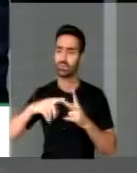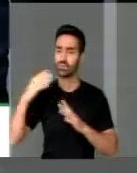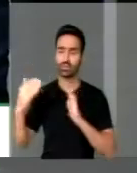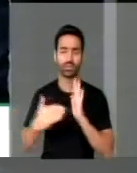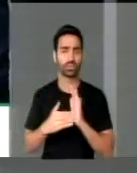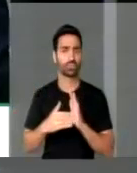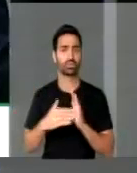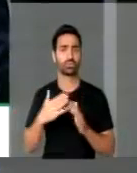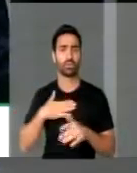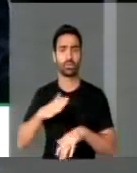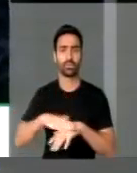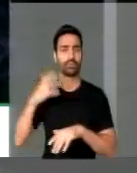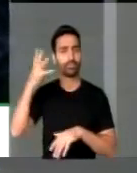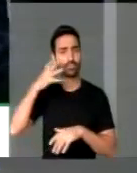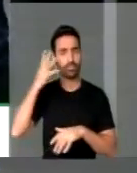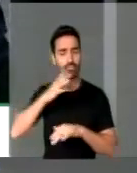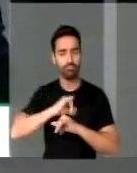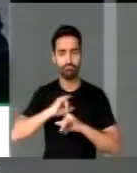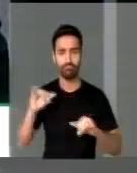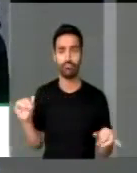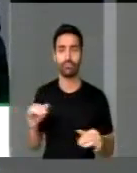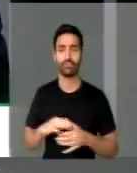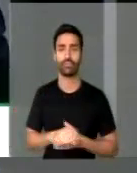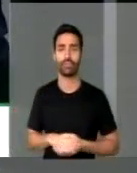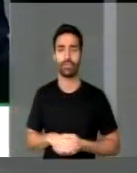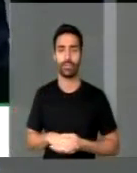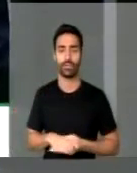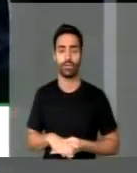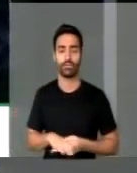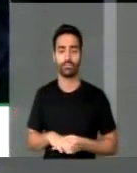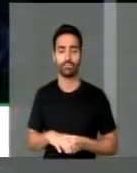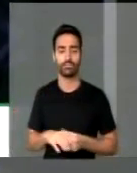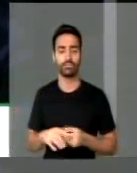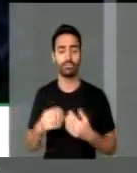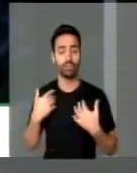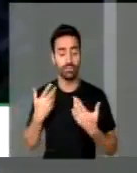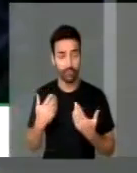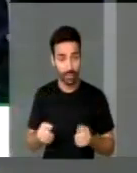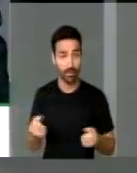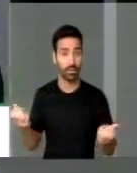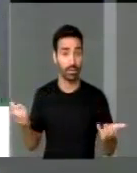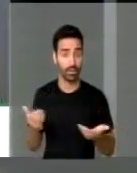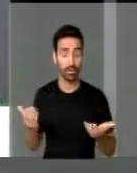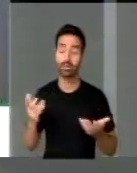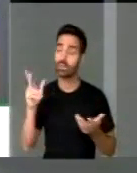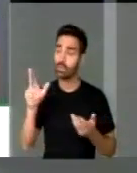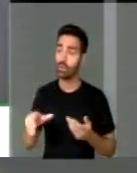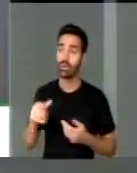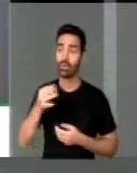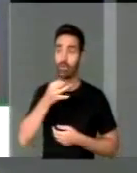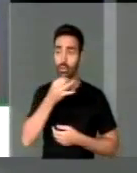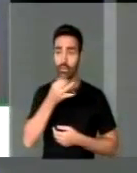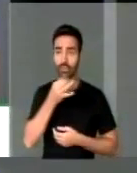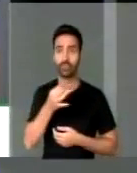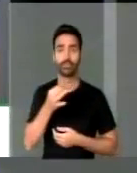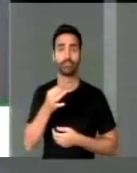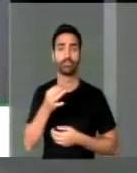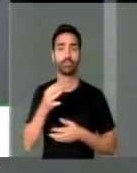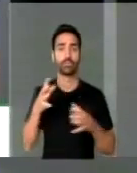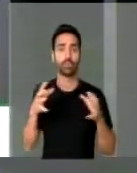nosso discurso e, acima de tudo, que nós façamos a partir de agora, como foi sugerido pelas